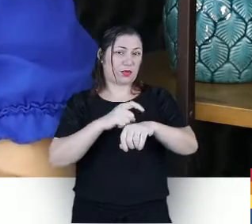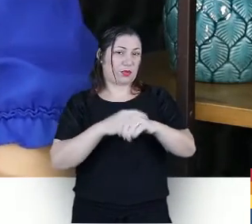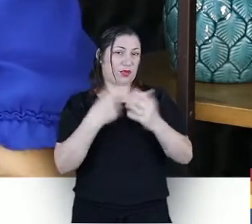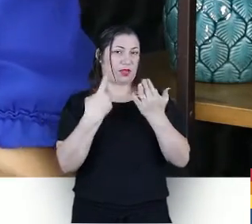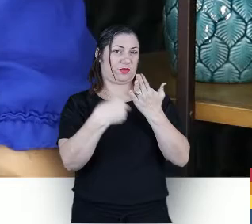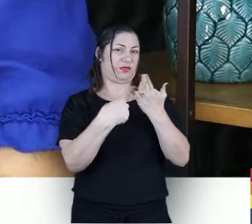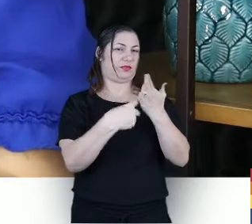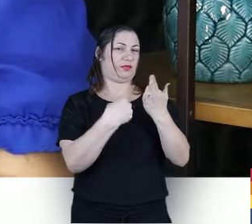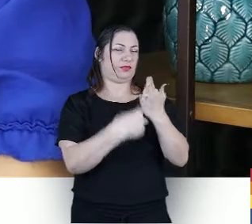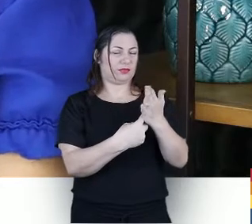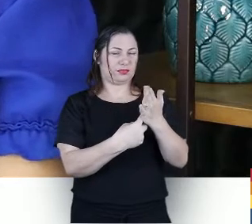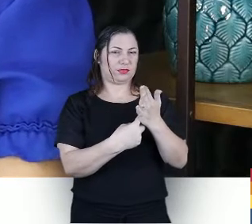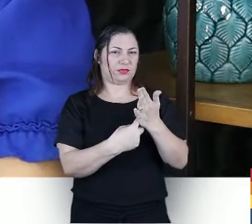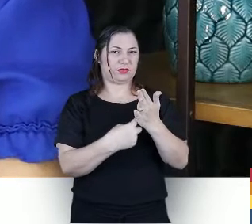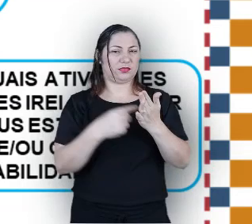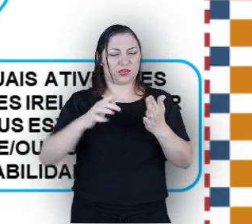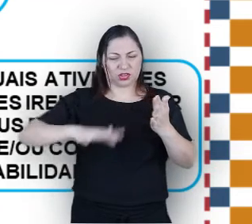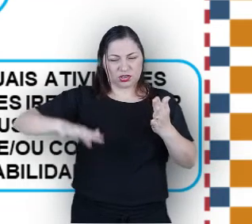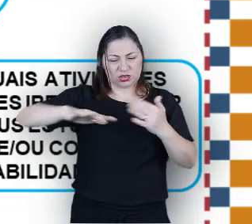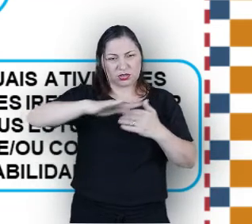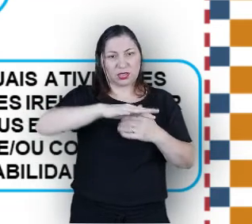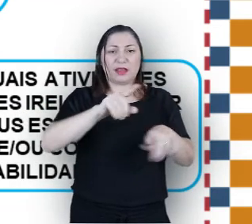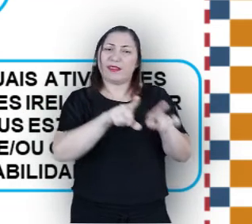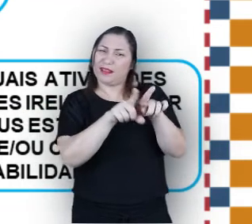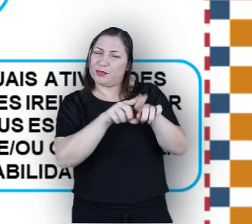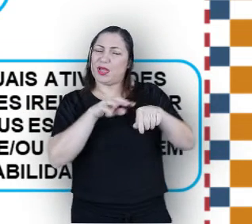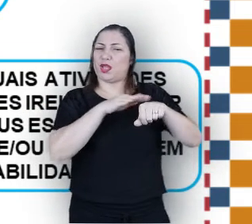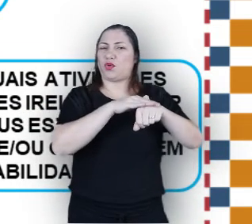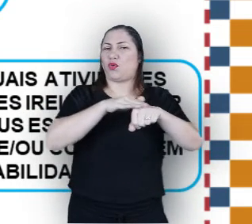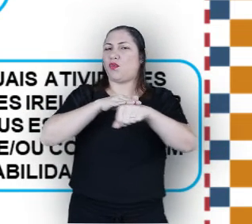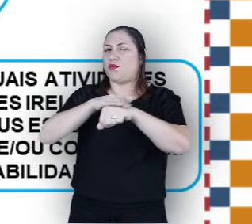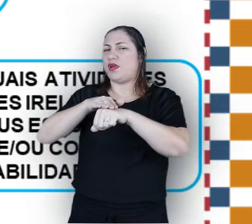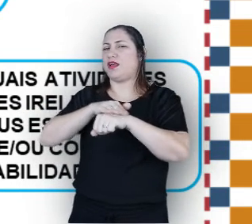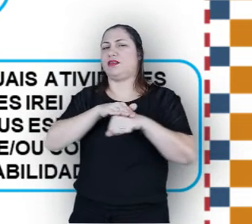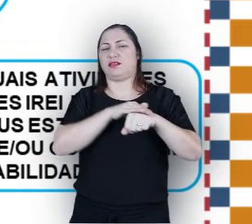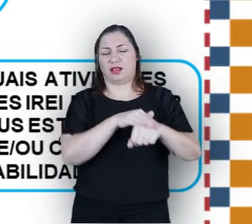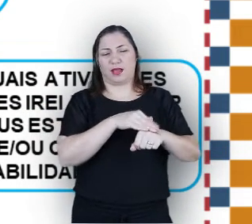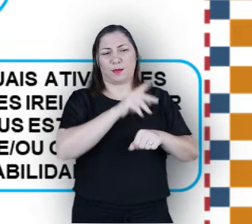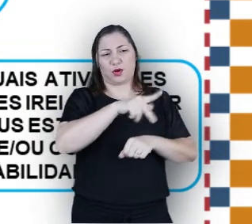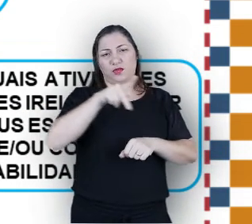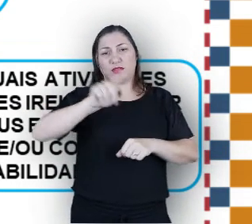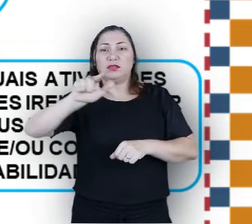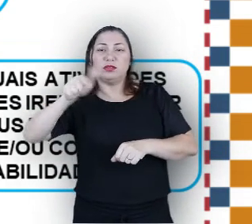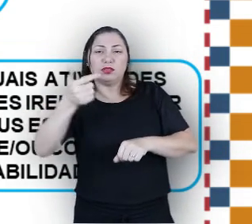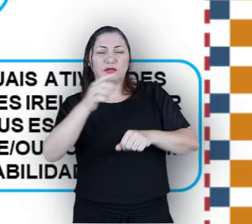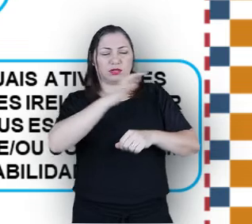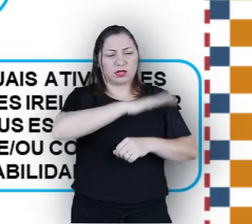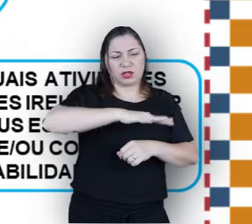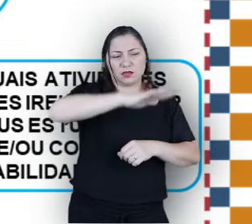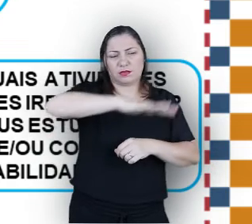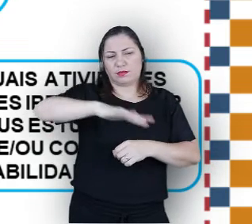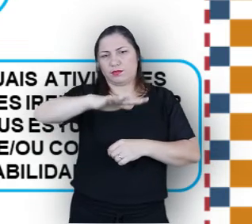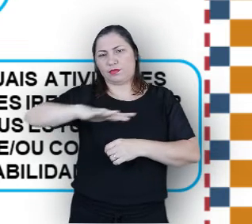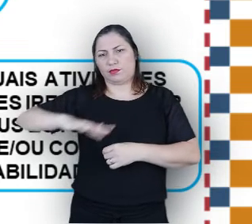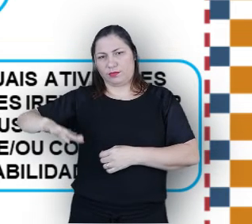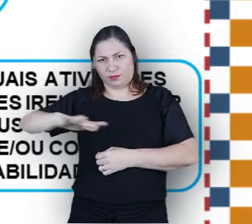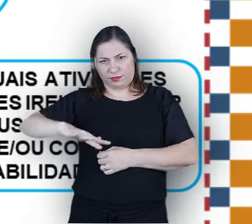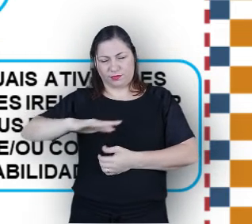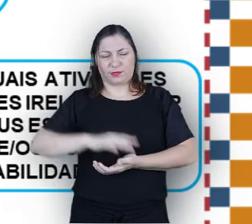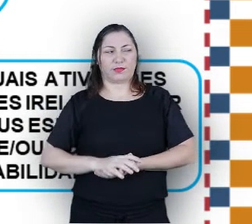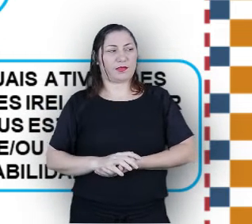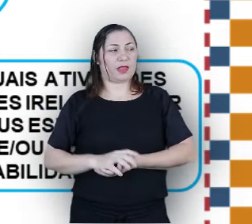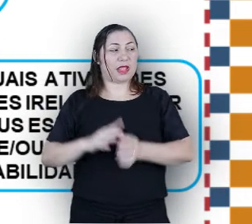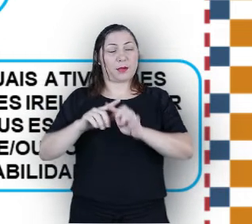disso, nós temos que fazer o quê? Pensar nas habilidades. Quais são as habilidades que eu quero que os